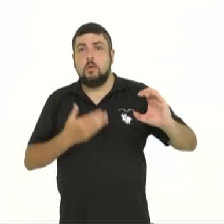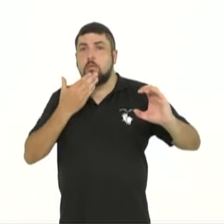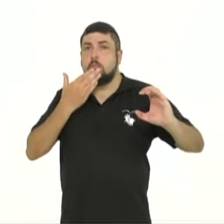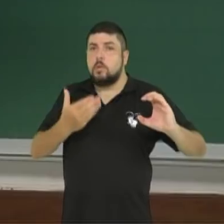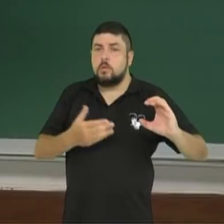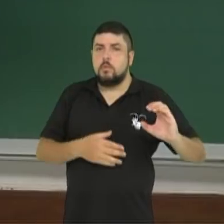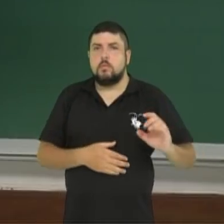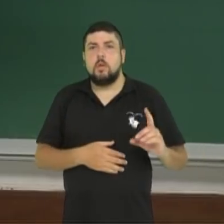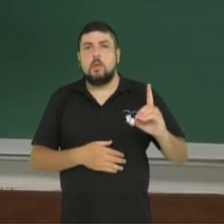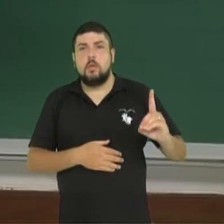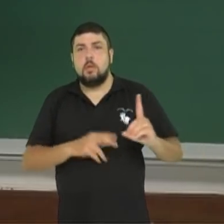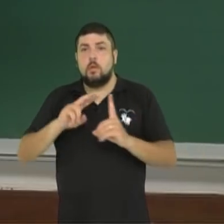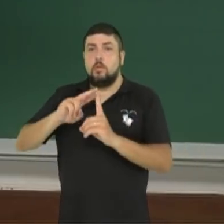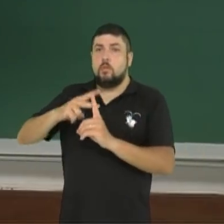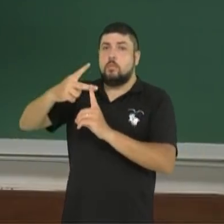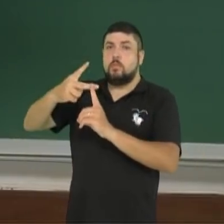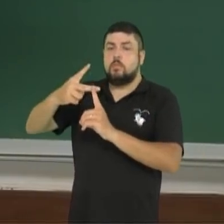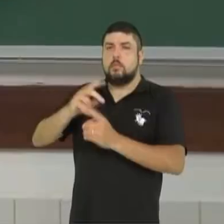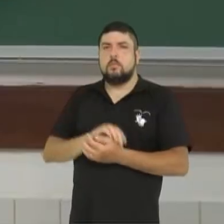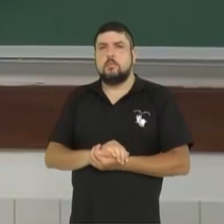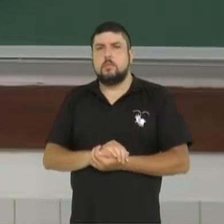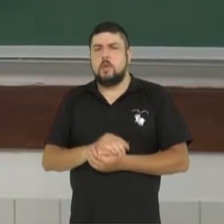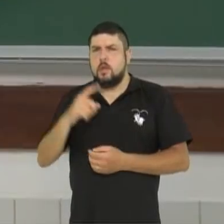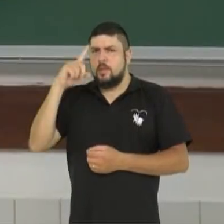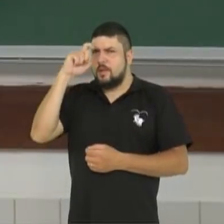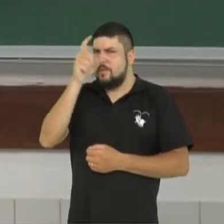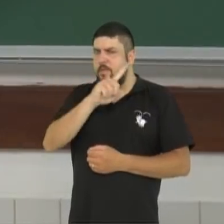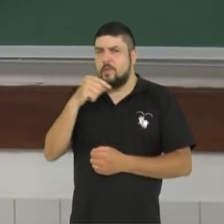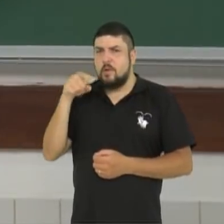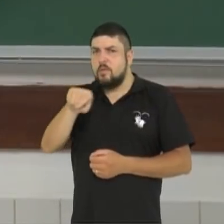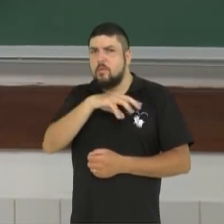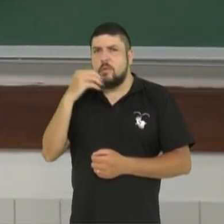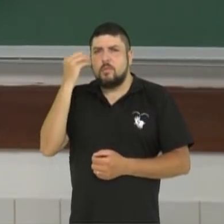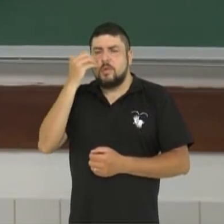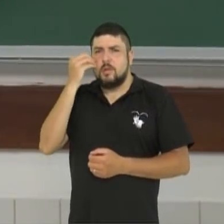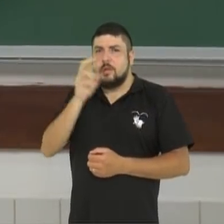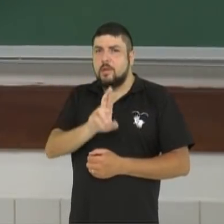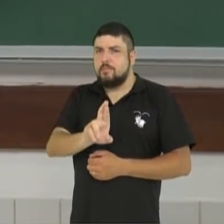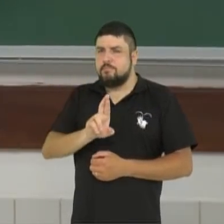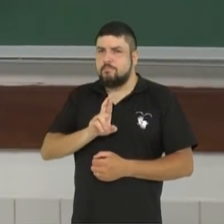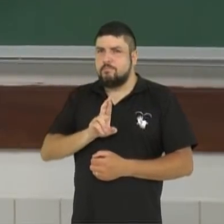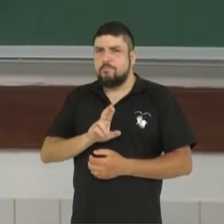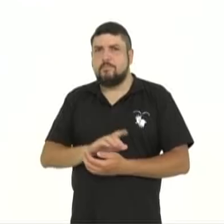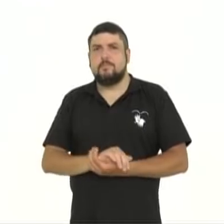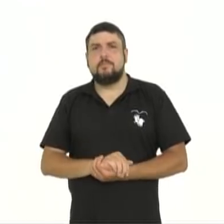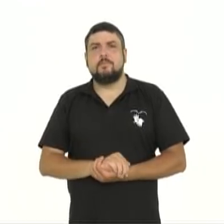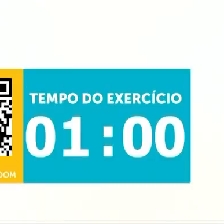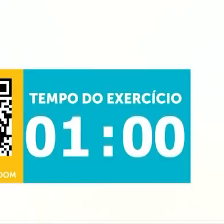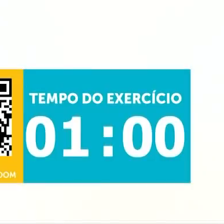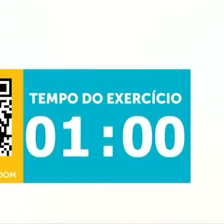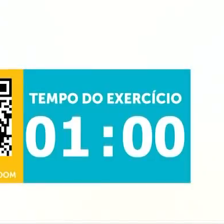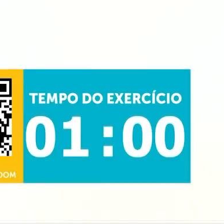D, dobraram. Não está difícil. Tentem se lembrar aí e assinarem uma alternativa.